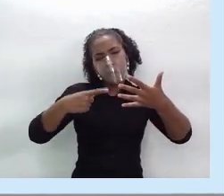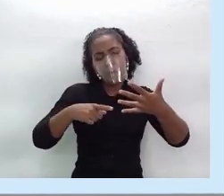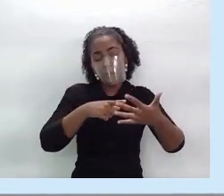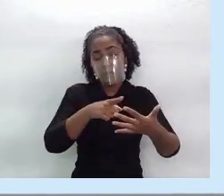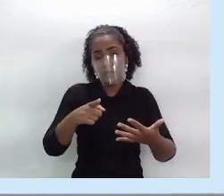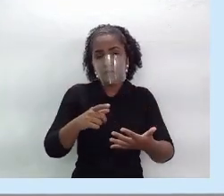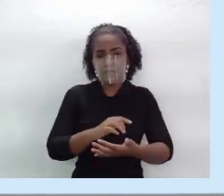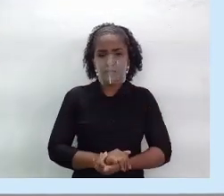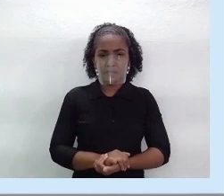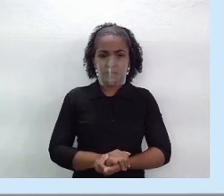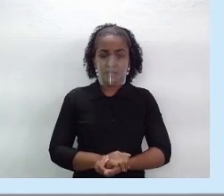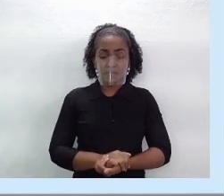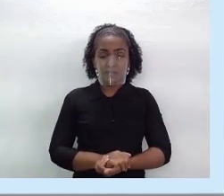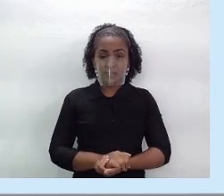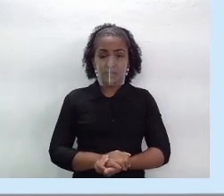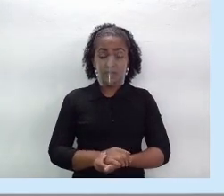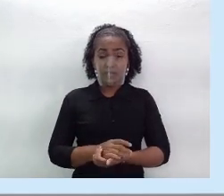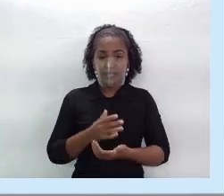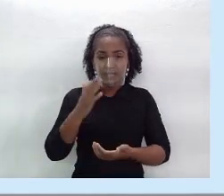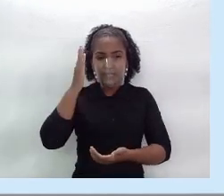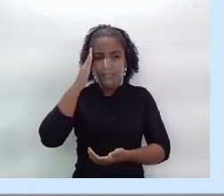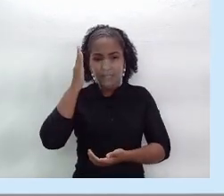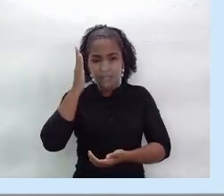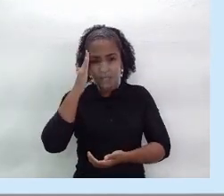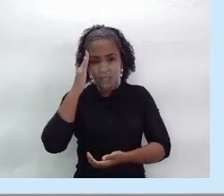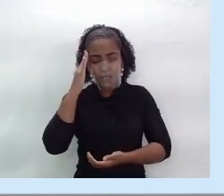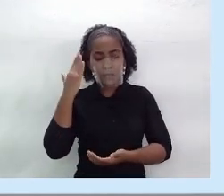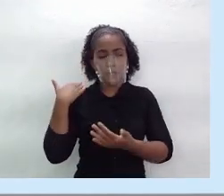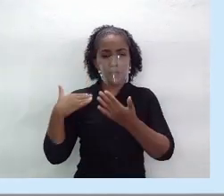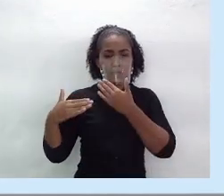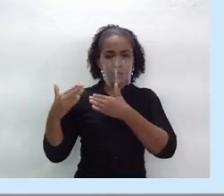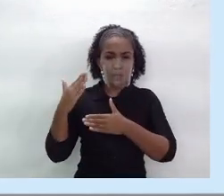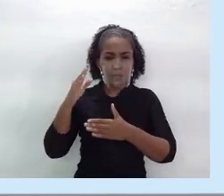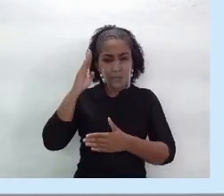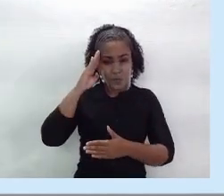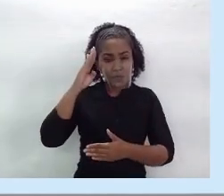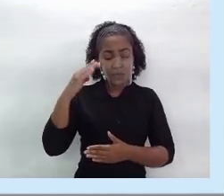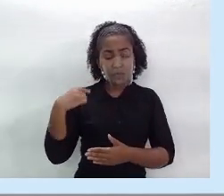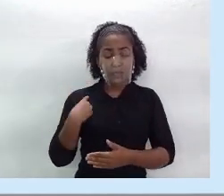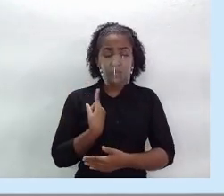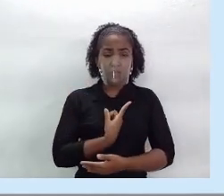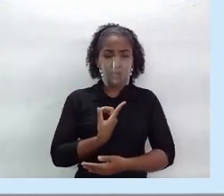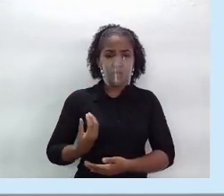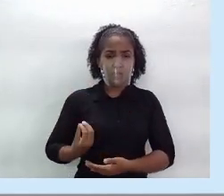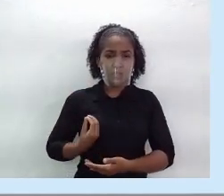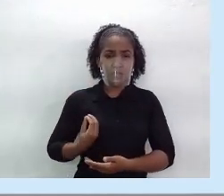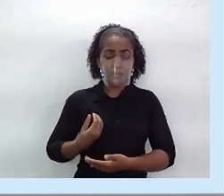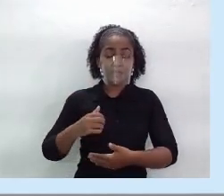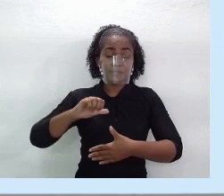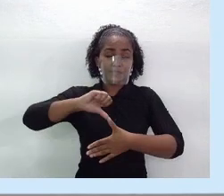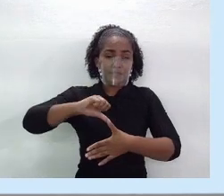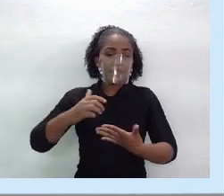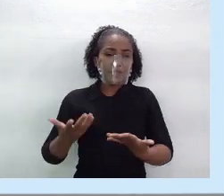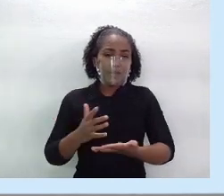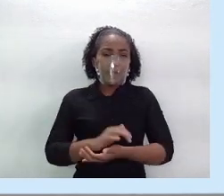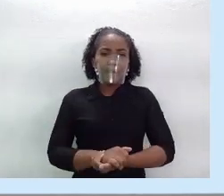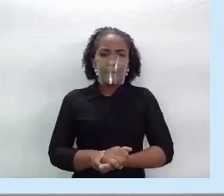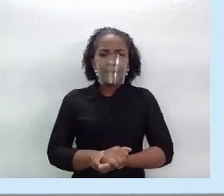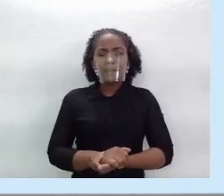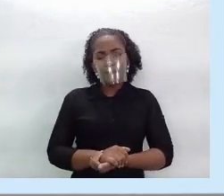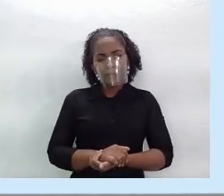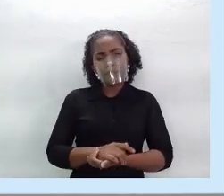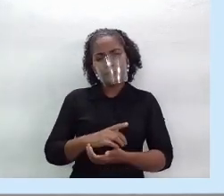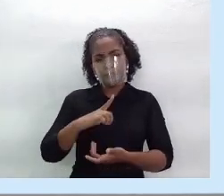vocês, levando, lógico, em consideração principalmente o nosso continente, que é a América do Sul. Tem os